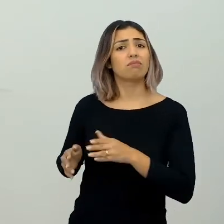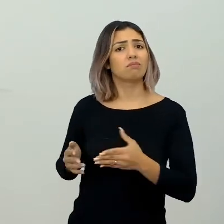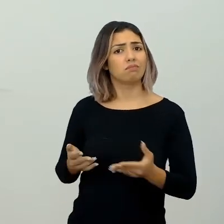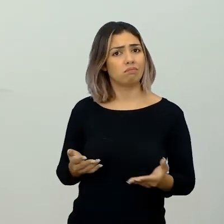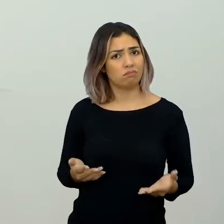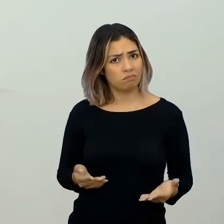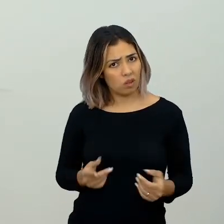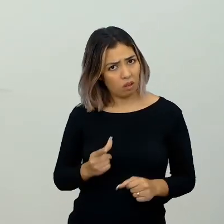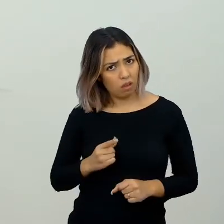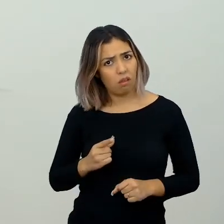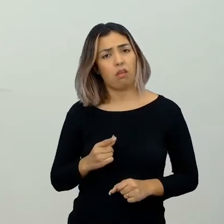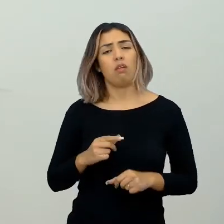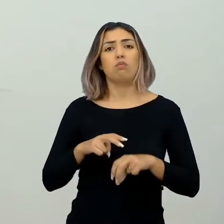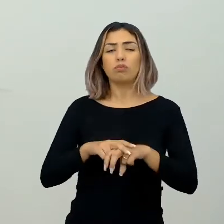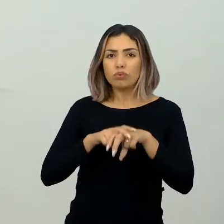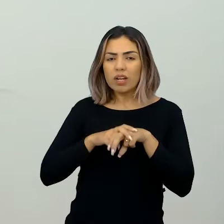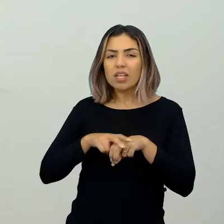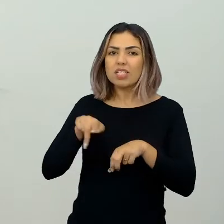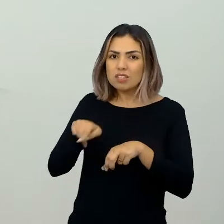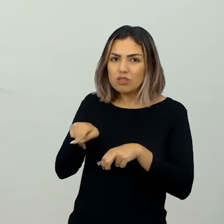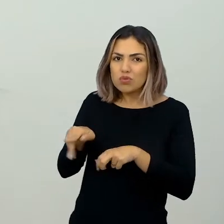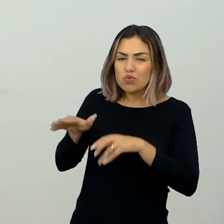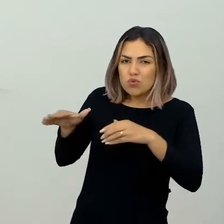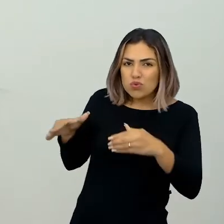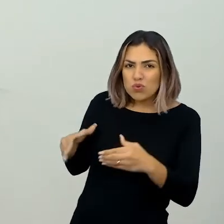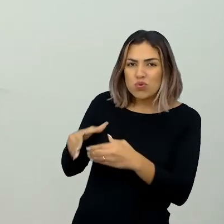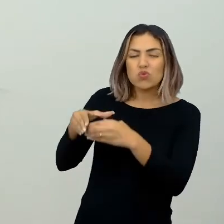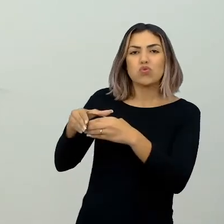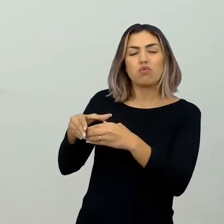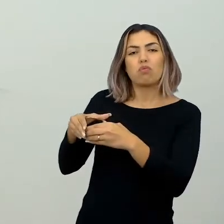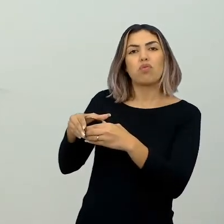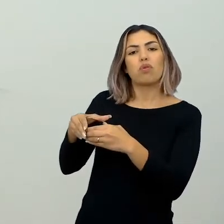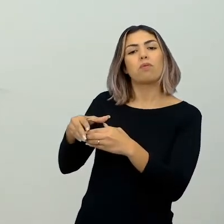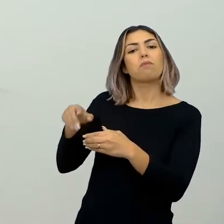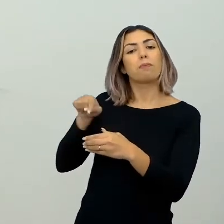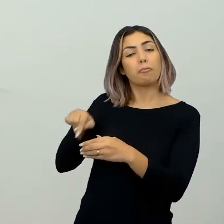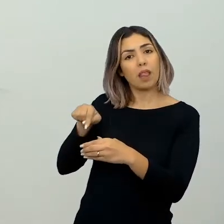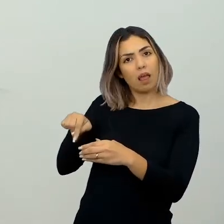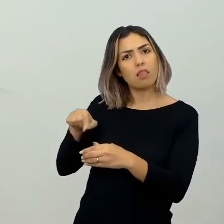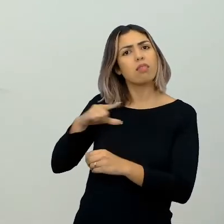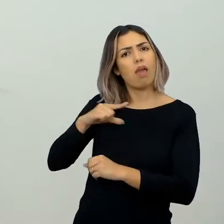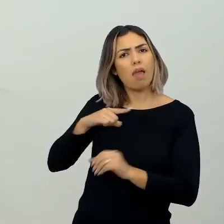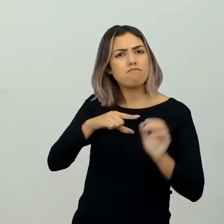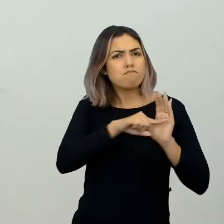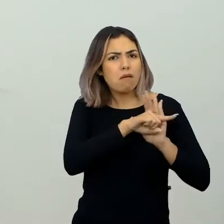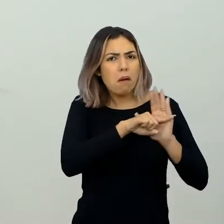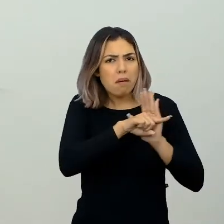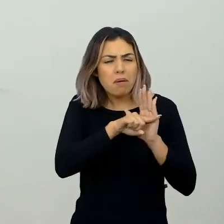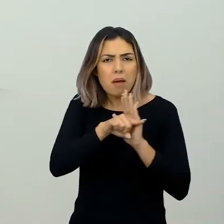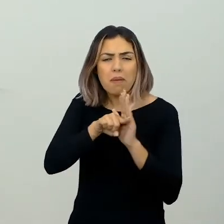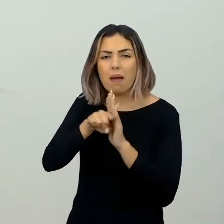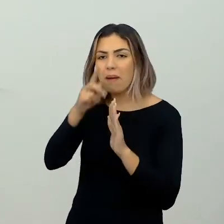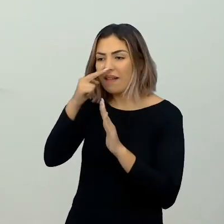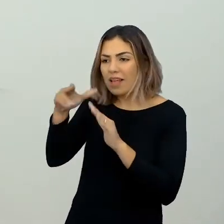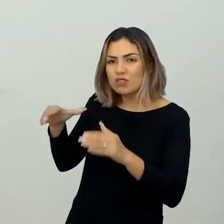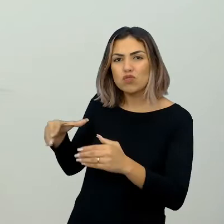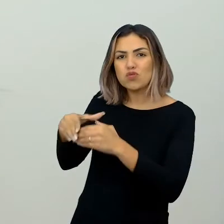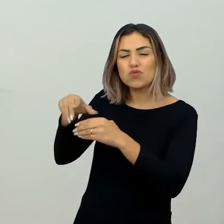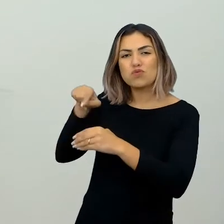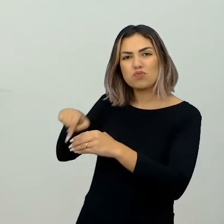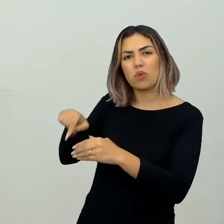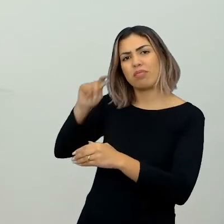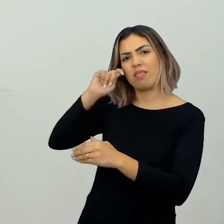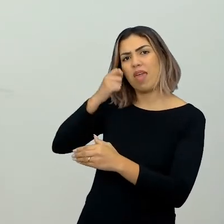eles fazem parte, eles figuram nas estatísticas como sendo aqueles que são as